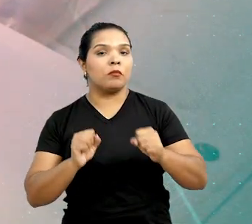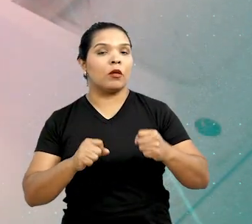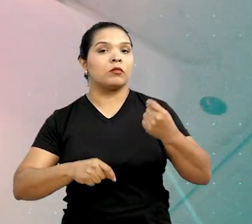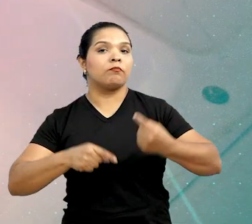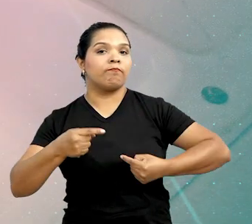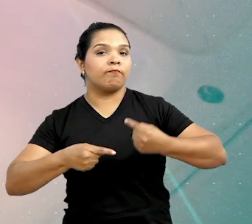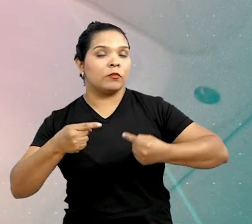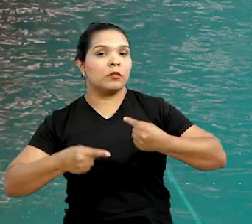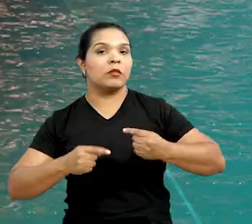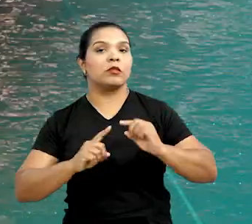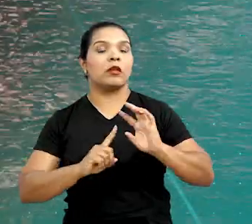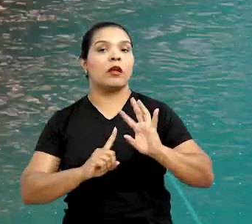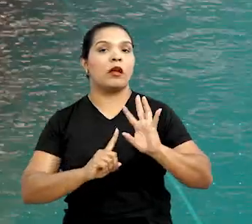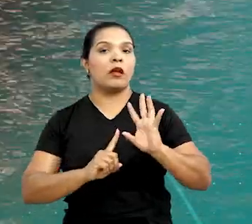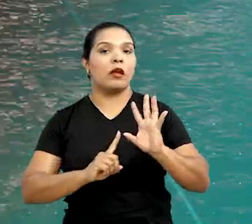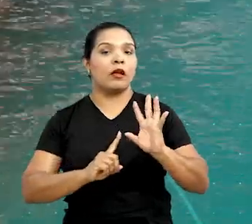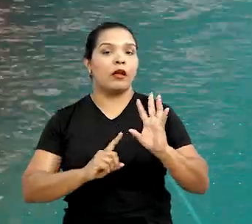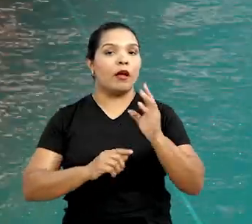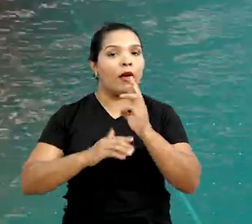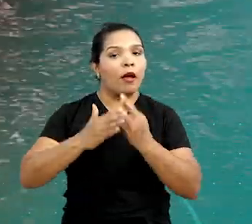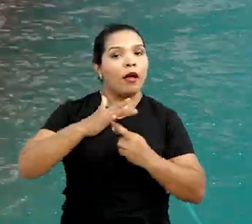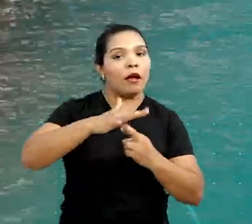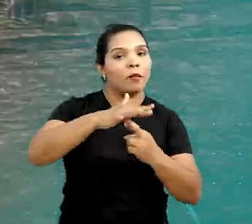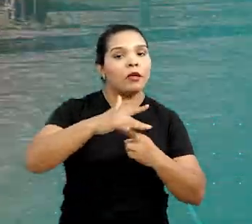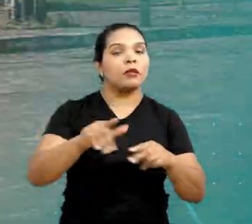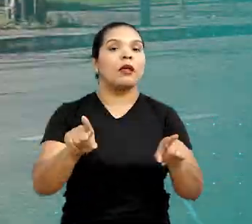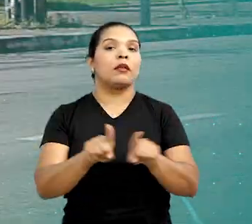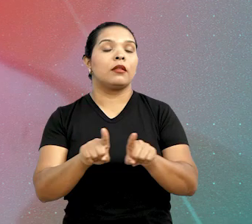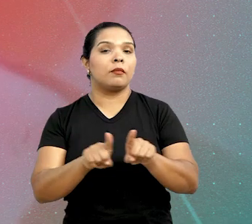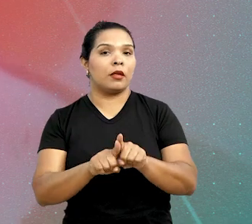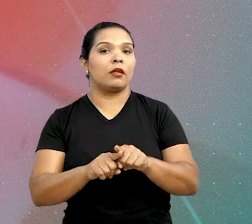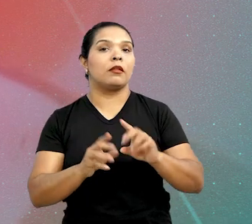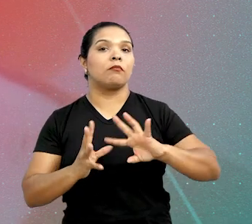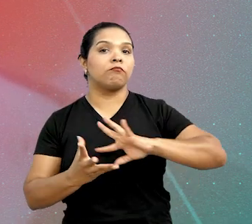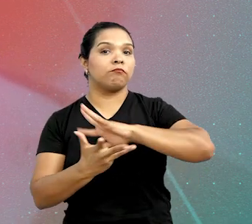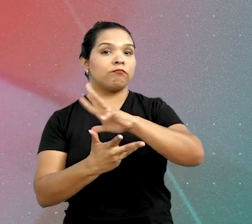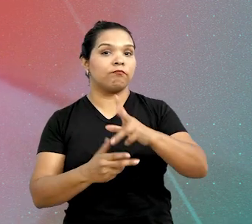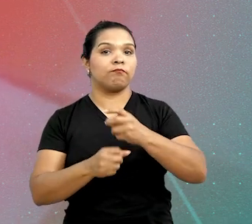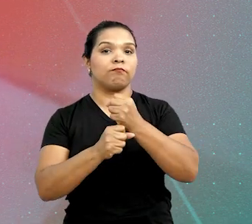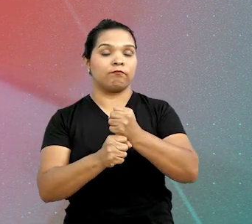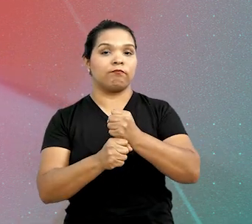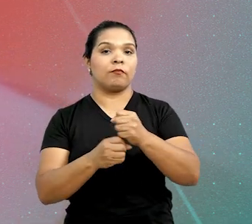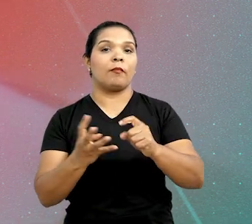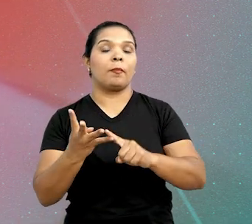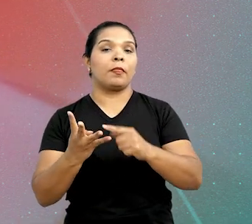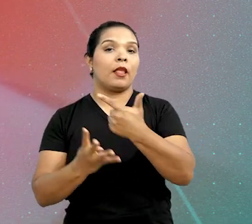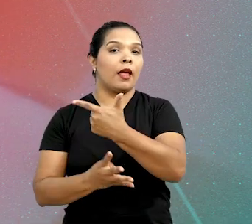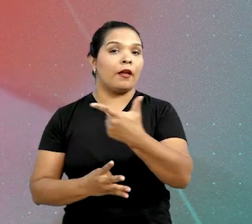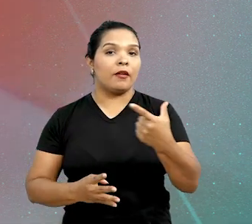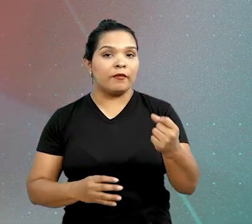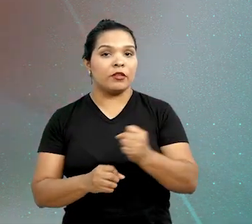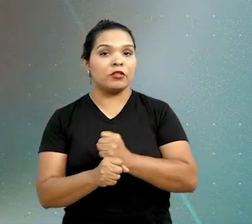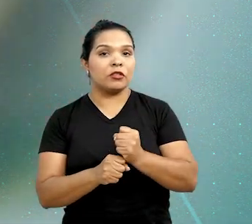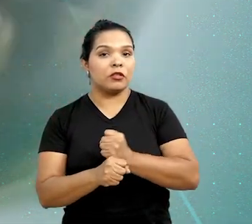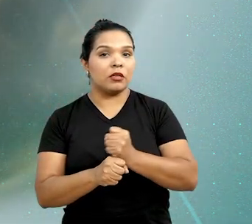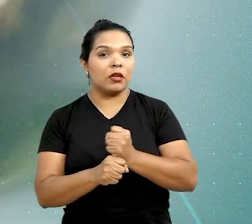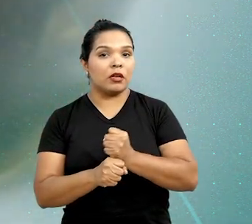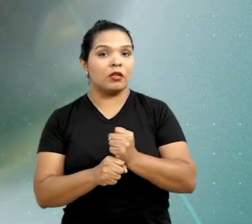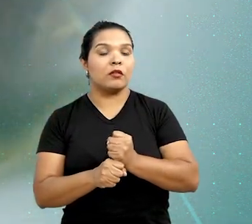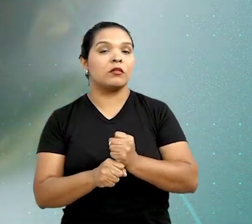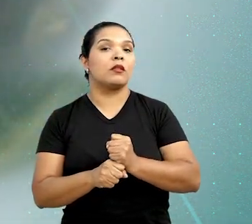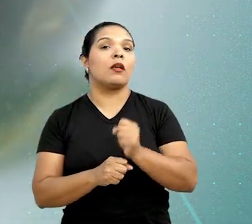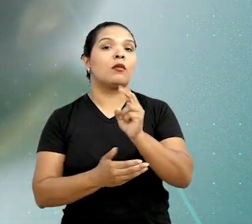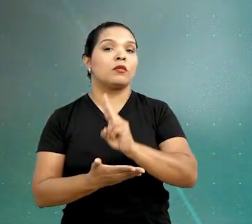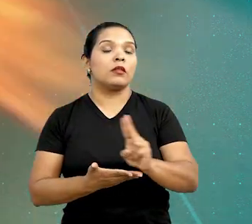de preservação ambiental e de desenvolvimento sustentável. E ainda, há 20 anos, pesquisadores da Universidade Federal do